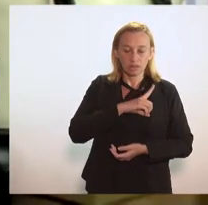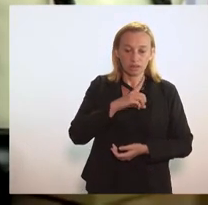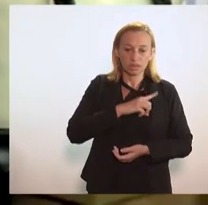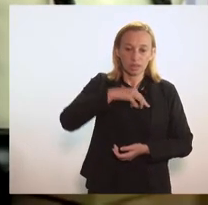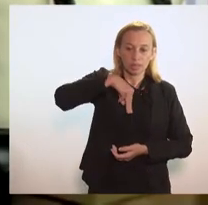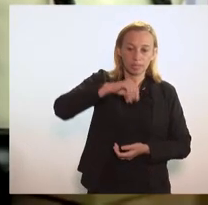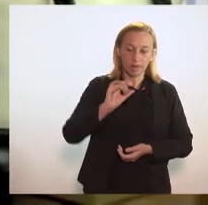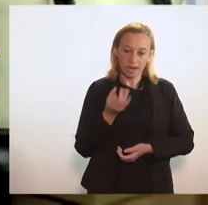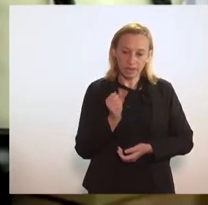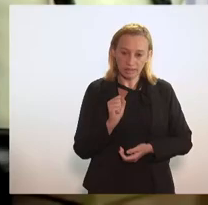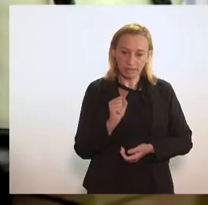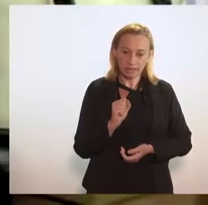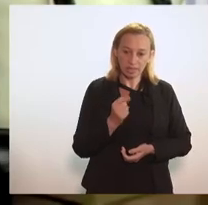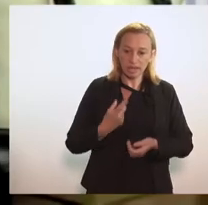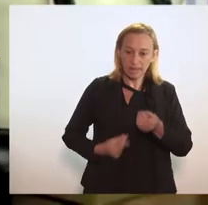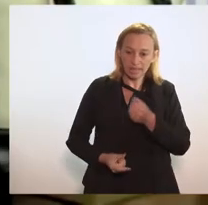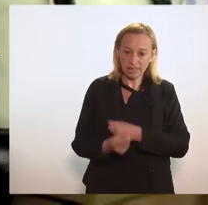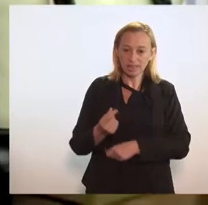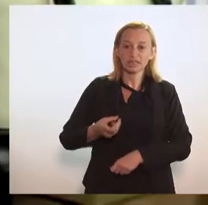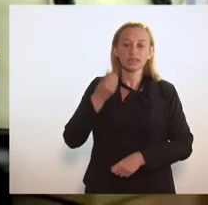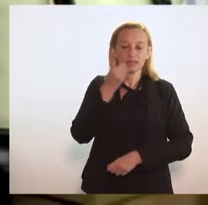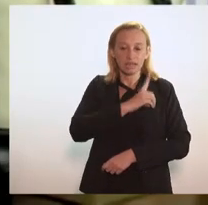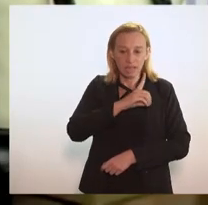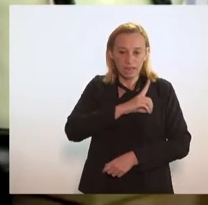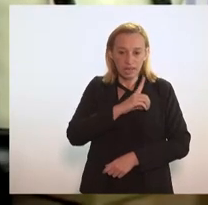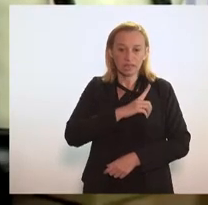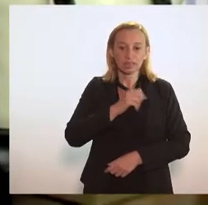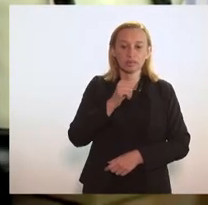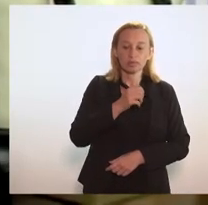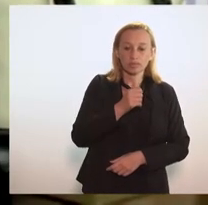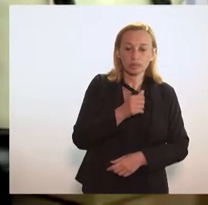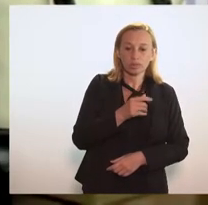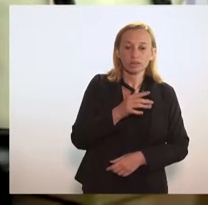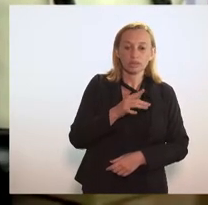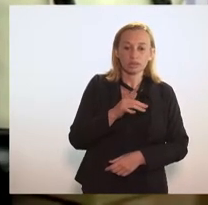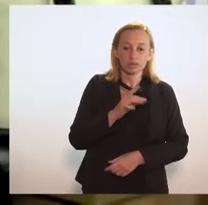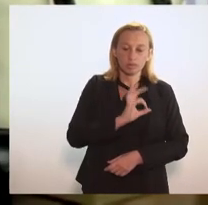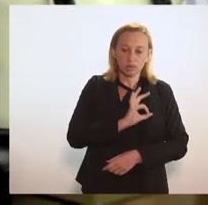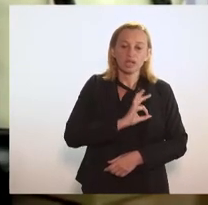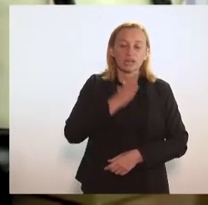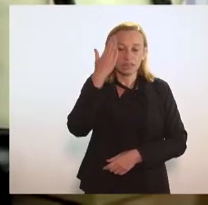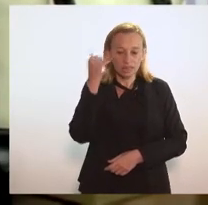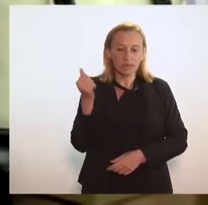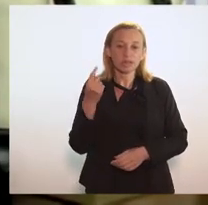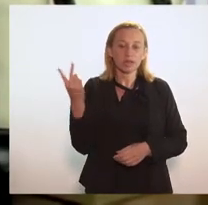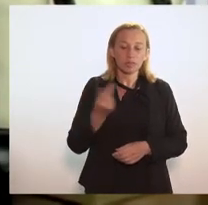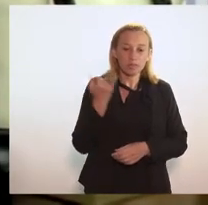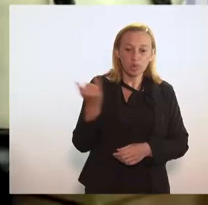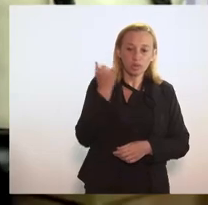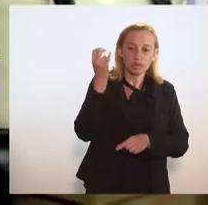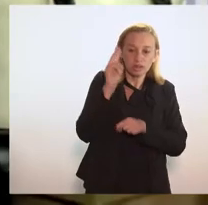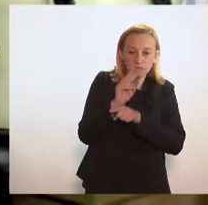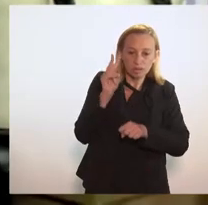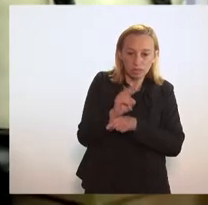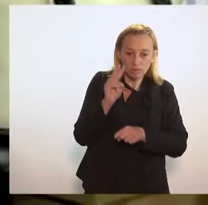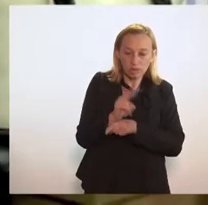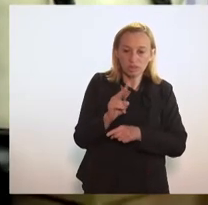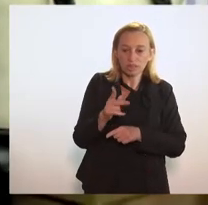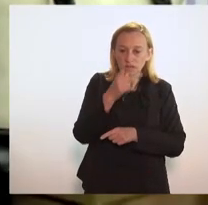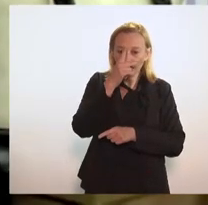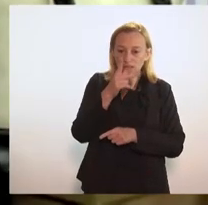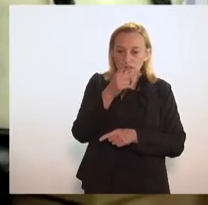e eterna a delegada de polícia sabe da importância que é um monitoramento desses agressores